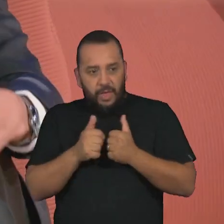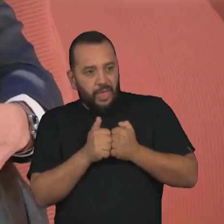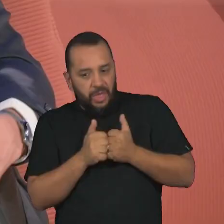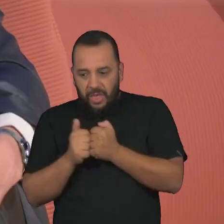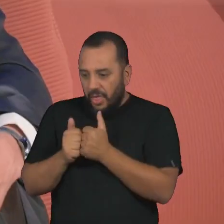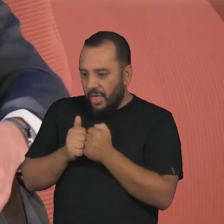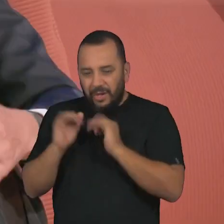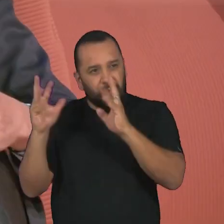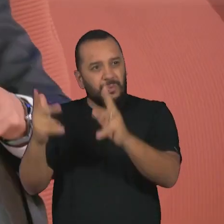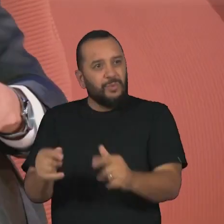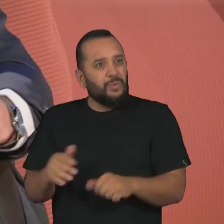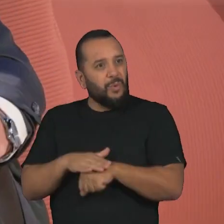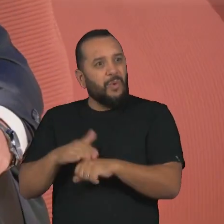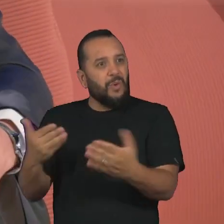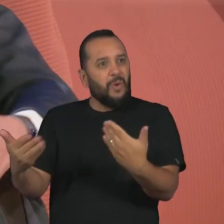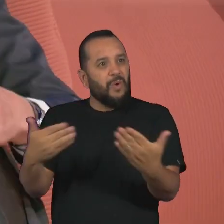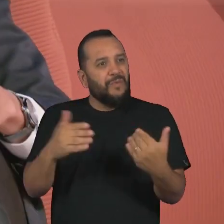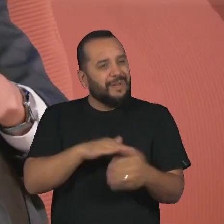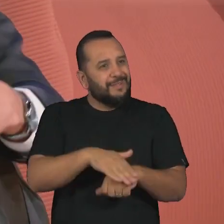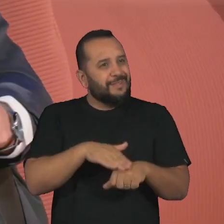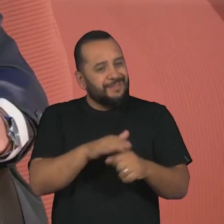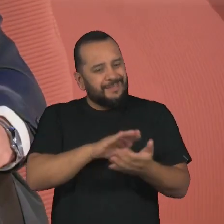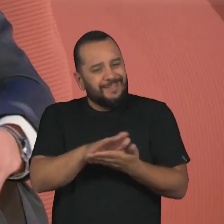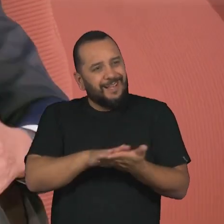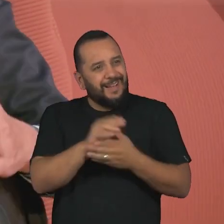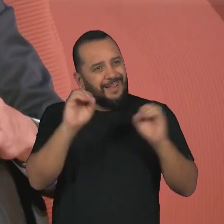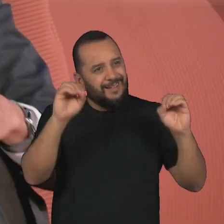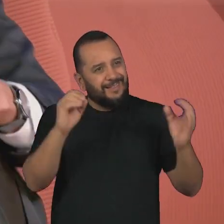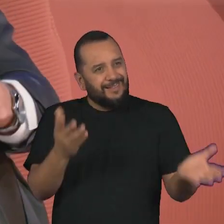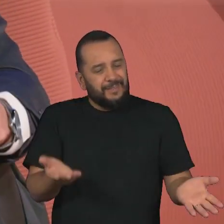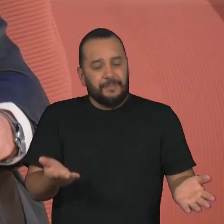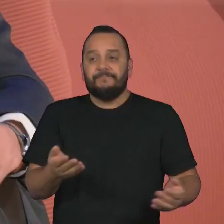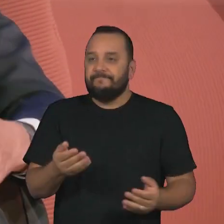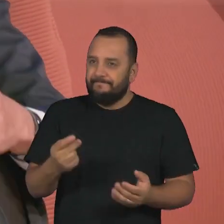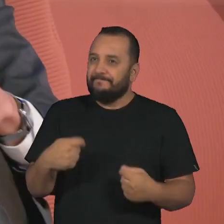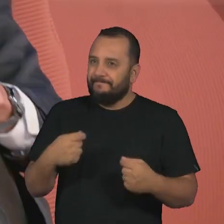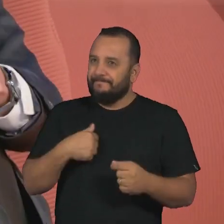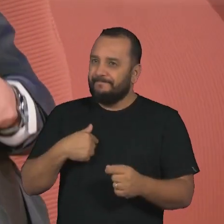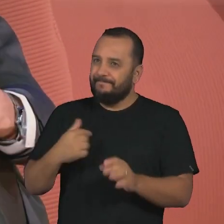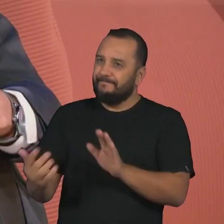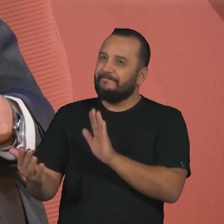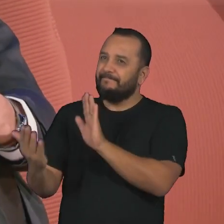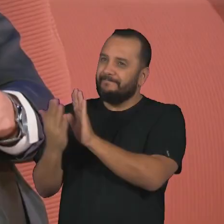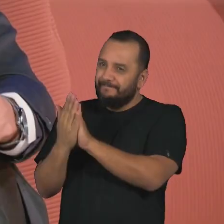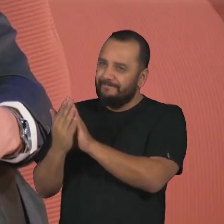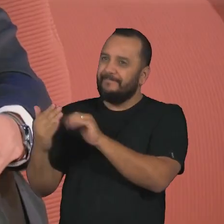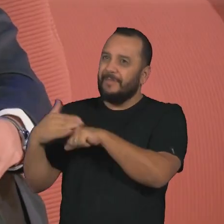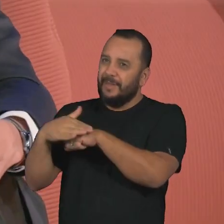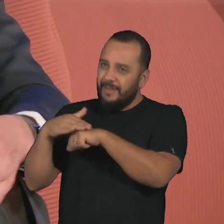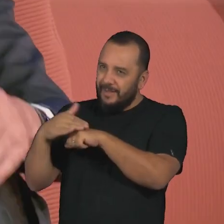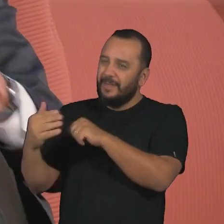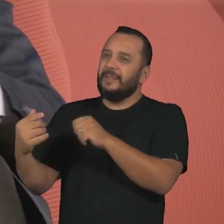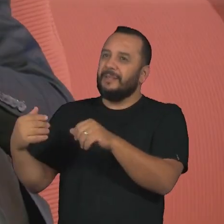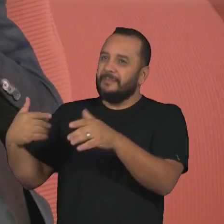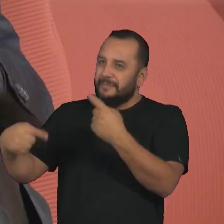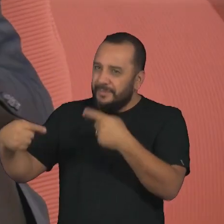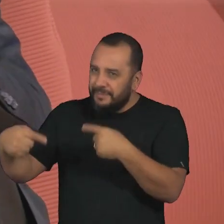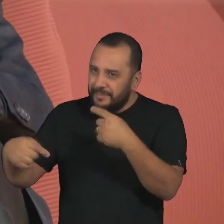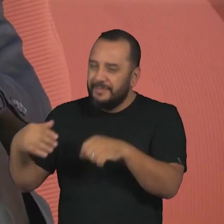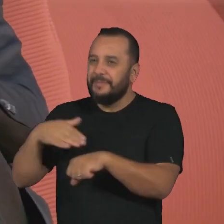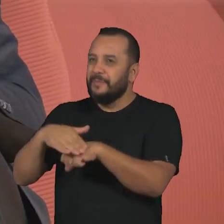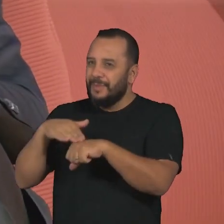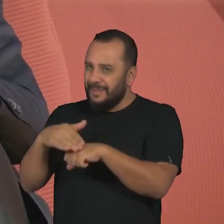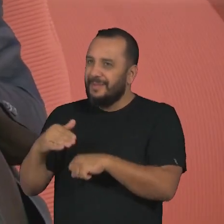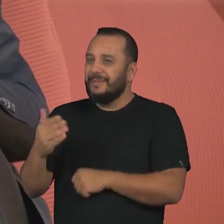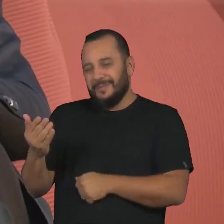Eu acho que você está tocando um ponto fundamental, né? Que é o encontro com o outro mesmo, né? Com o outro real, né? E aí o trabalho